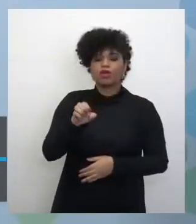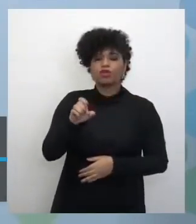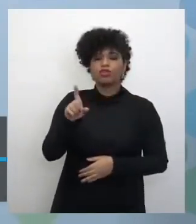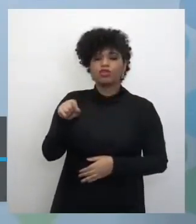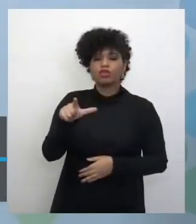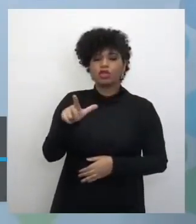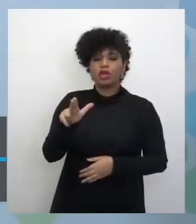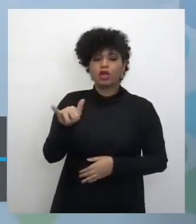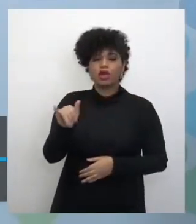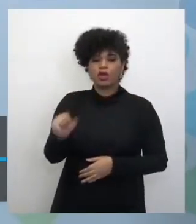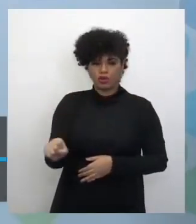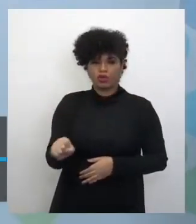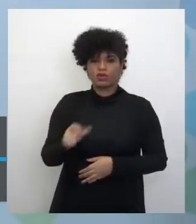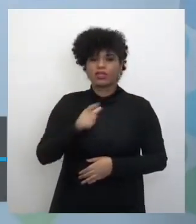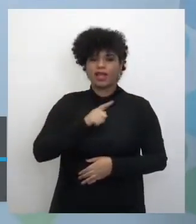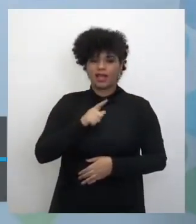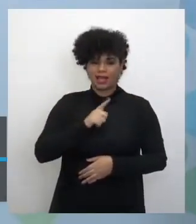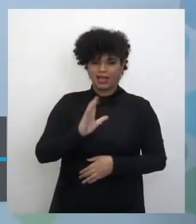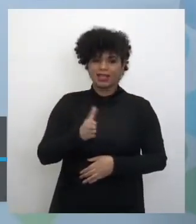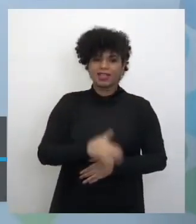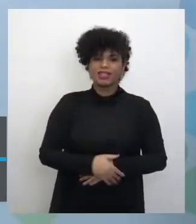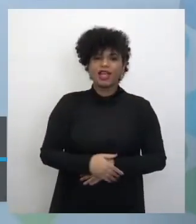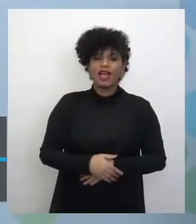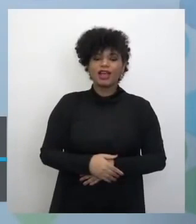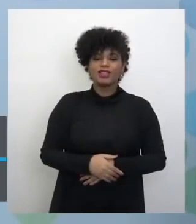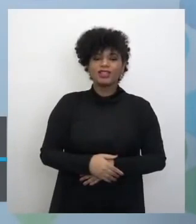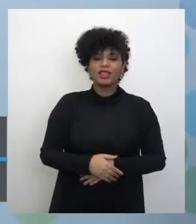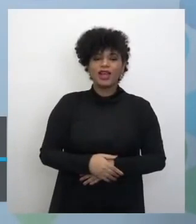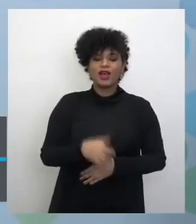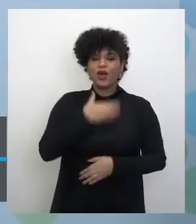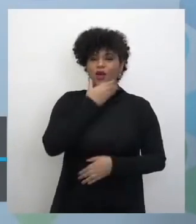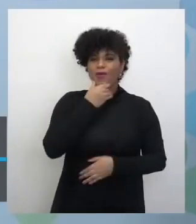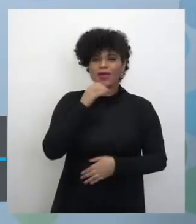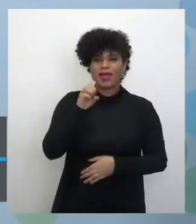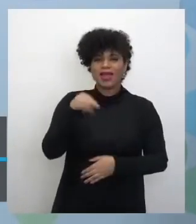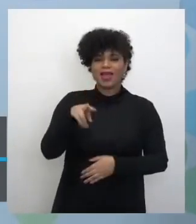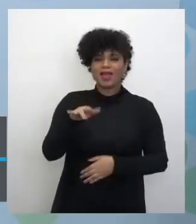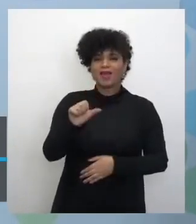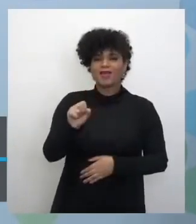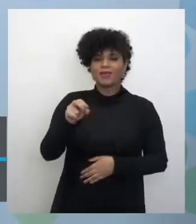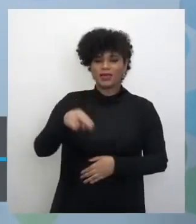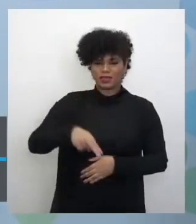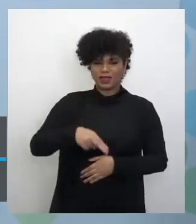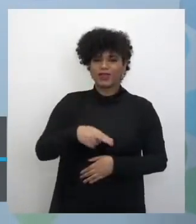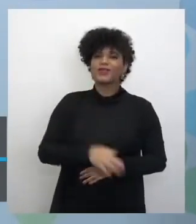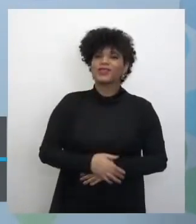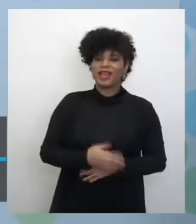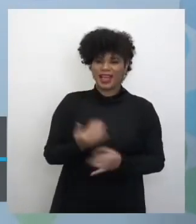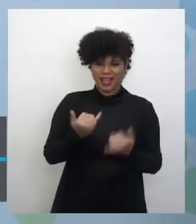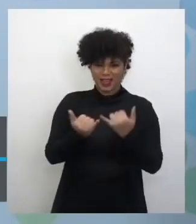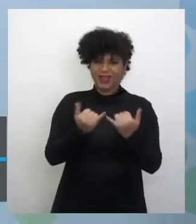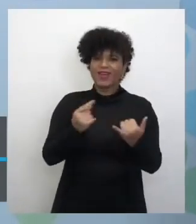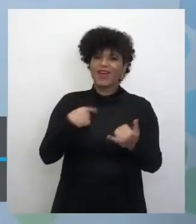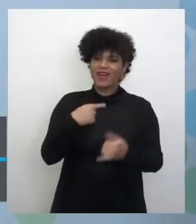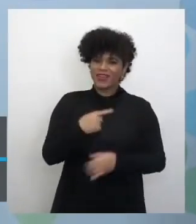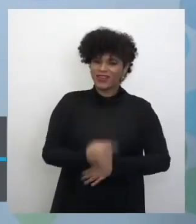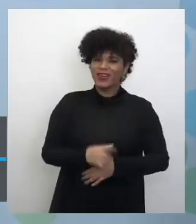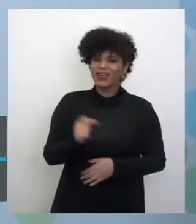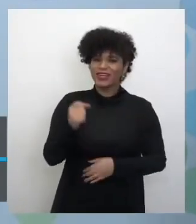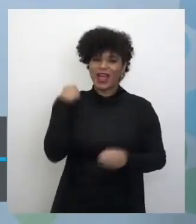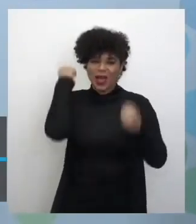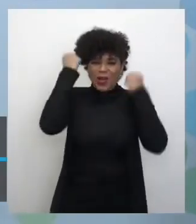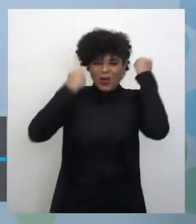que talvez aqui não apareceu muito comum aqui, né? O Emerson já falou, olha aqui, o Emerson acho que está que nem eu, fugindo do banho, né? Ele colocou aqui, ó,